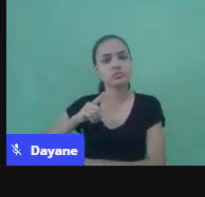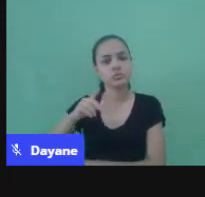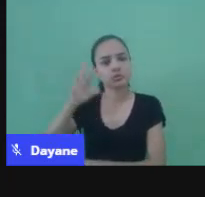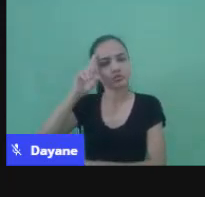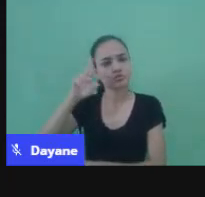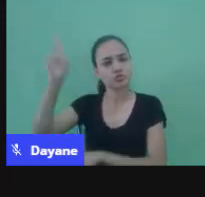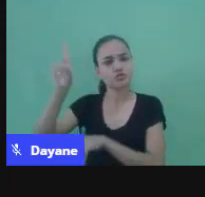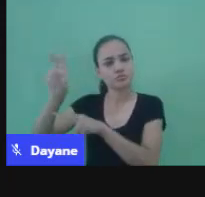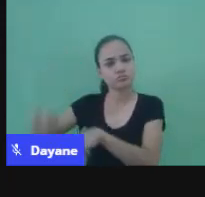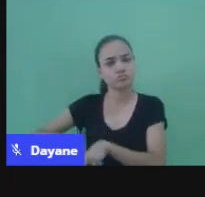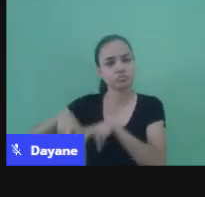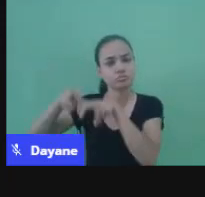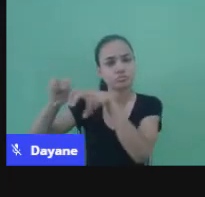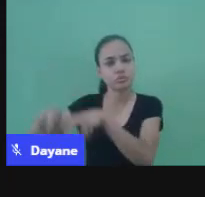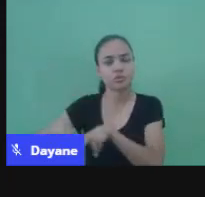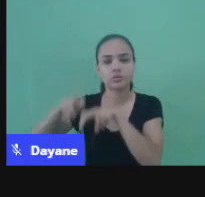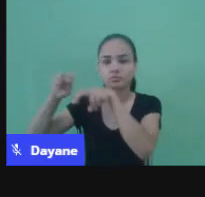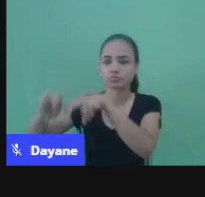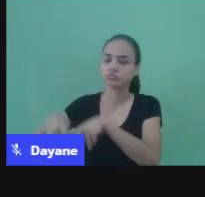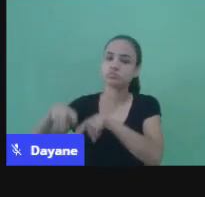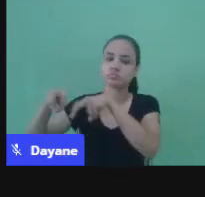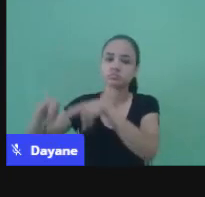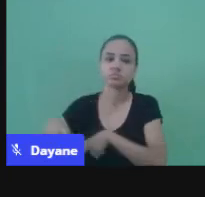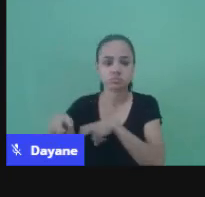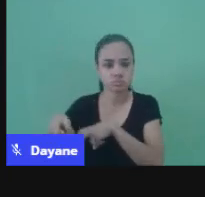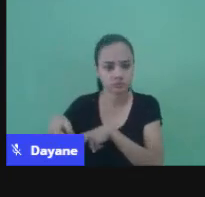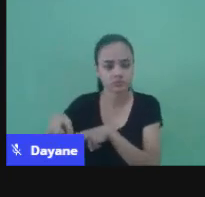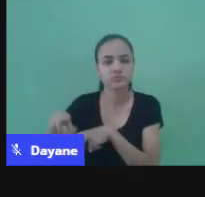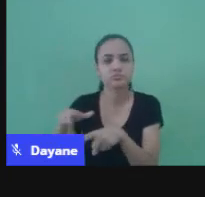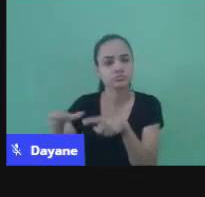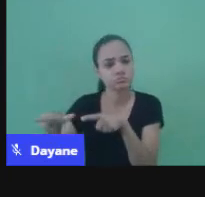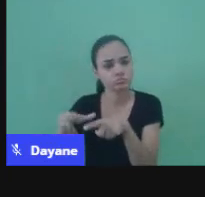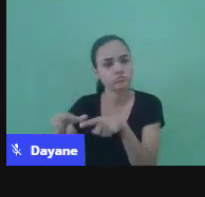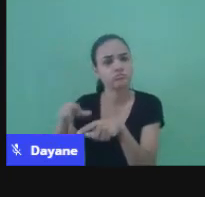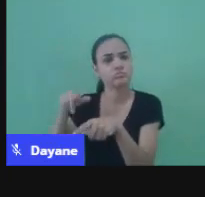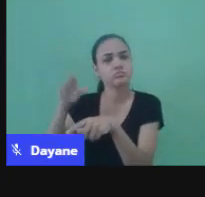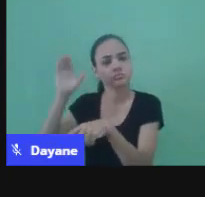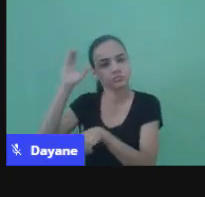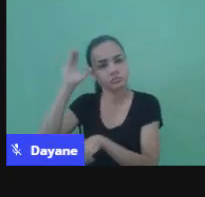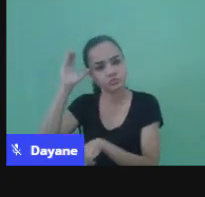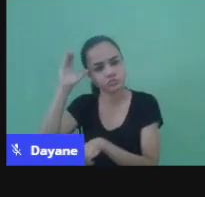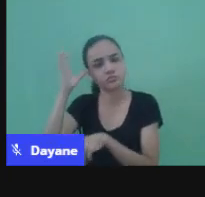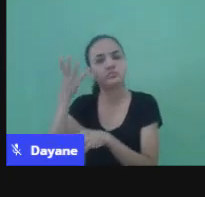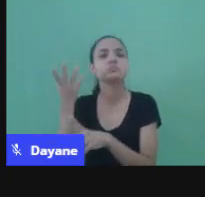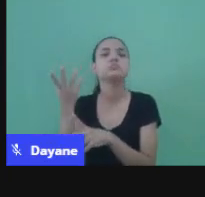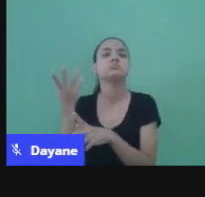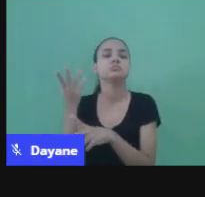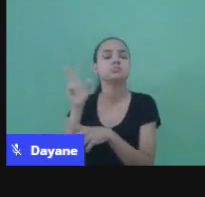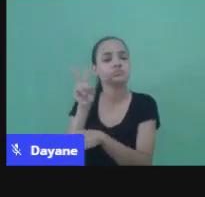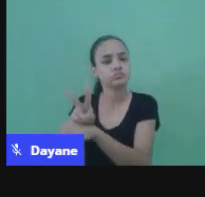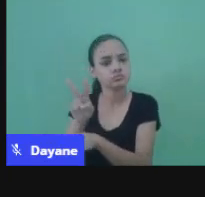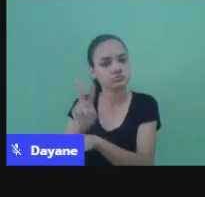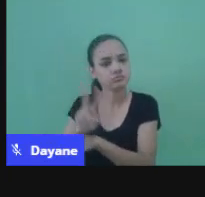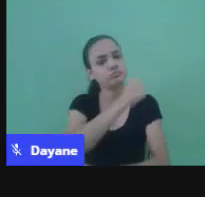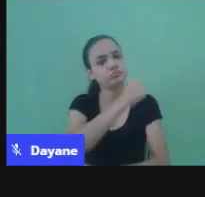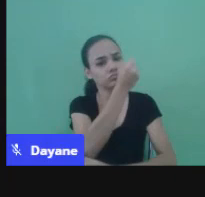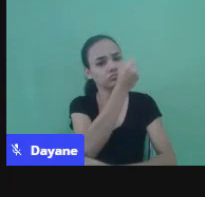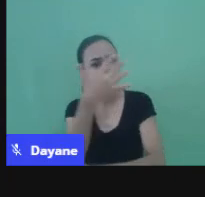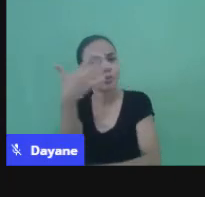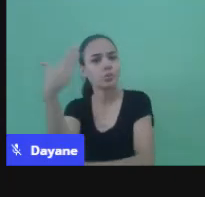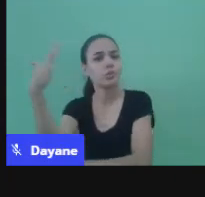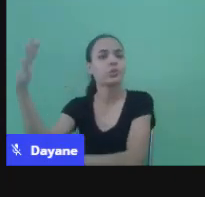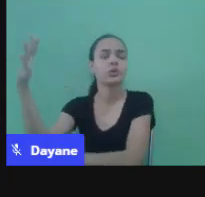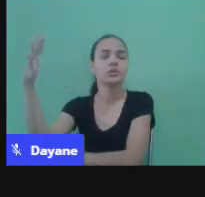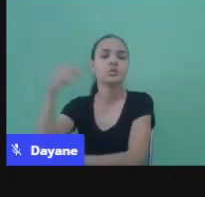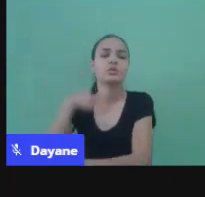os ruralistas, né? Trabalhar com eles para a preservação do meio ambiente. Isso é uma coisa que a gente sempre tenta fazer. Então, aqui,